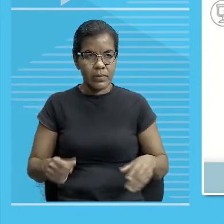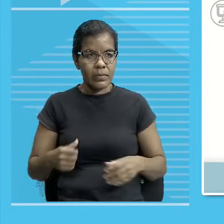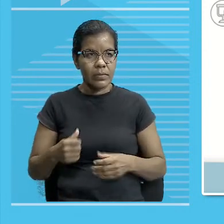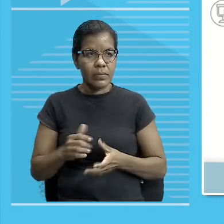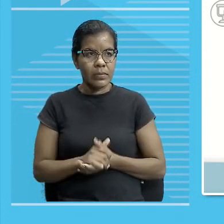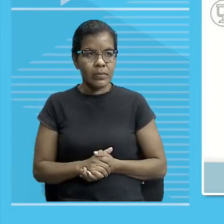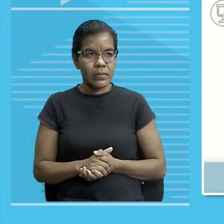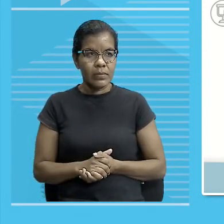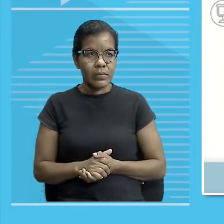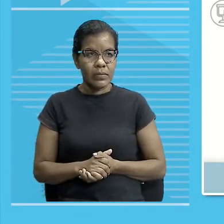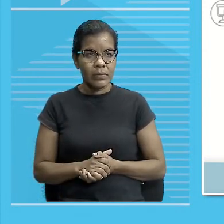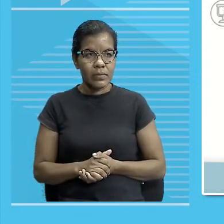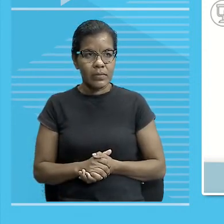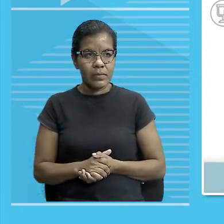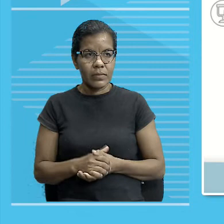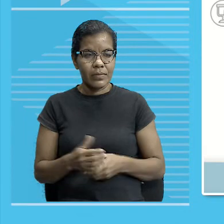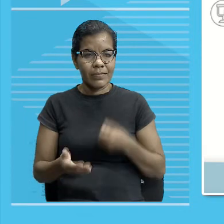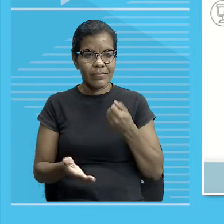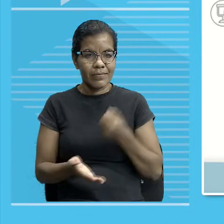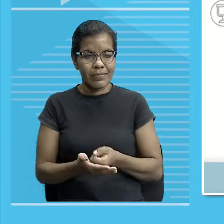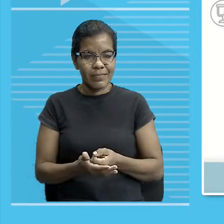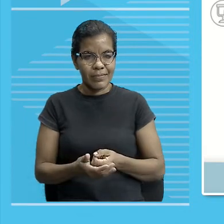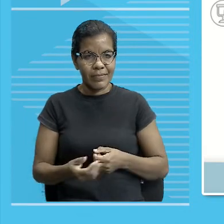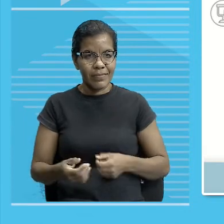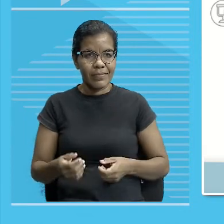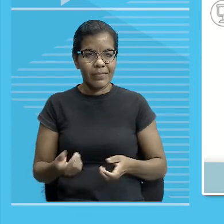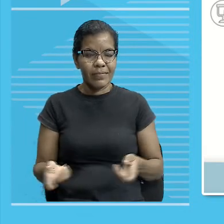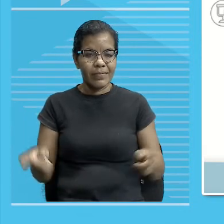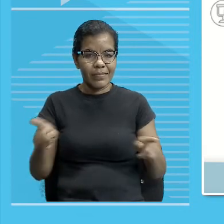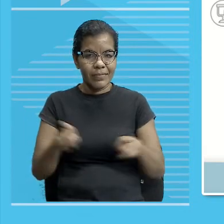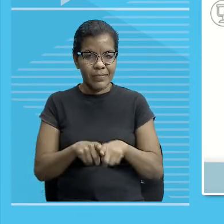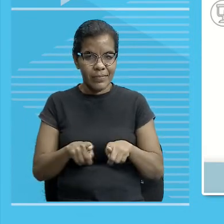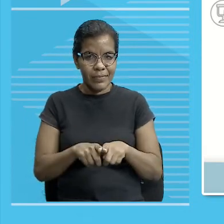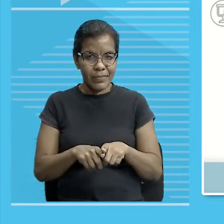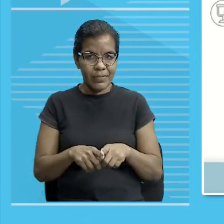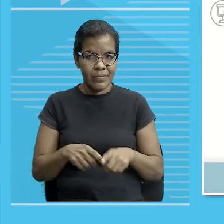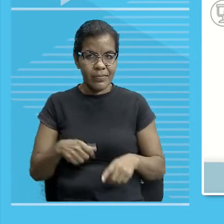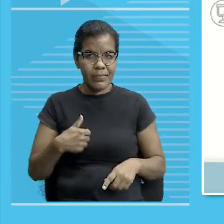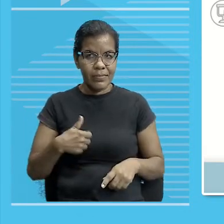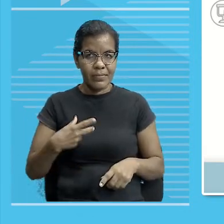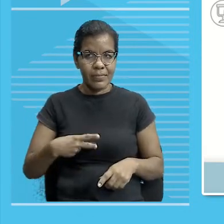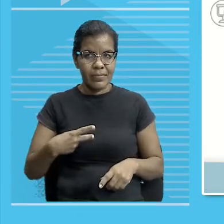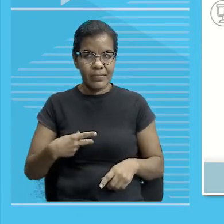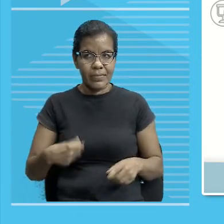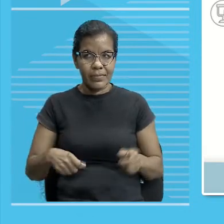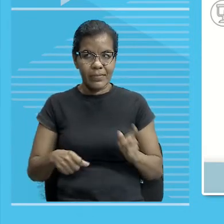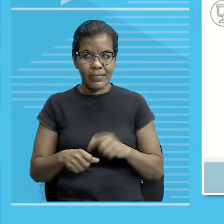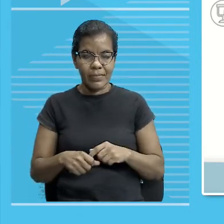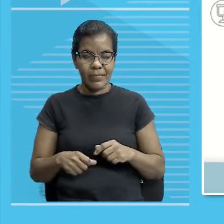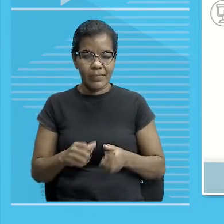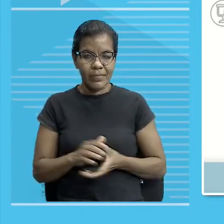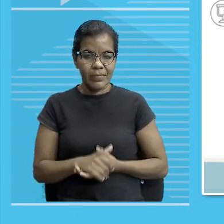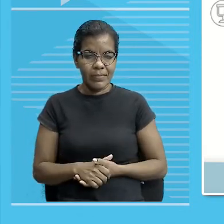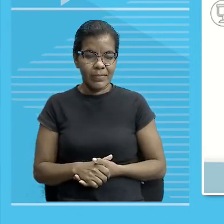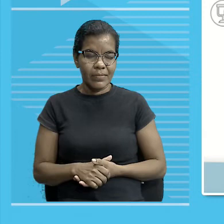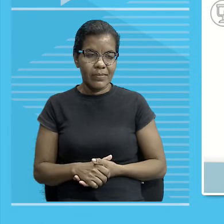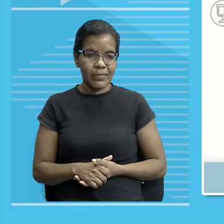um que garante isso. Ao mesmo tempo, né? 2 minutos e eu volto. Até já.